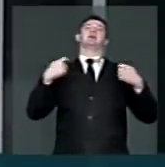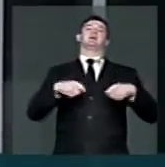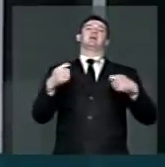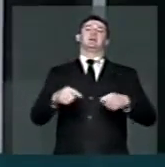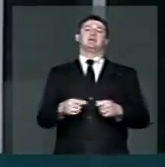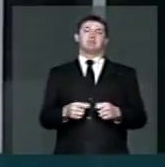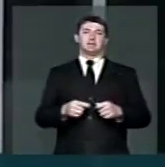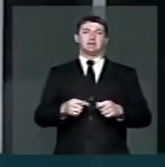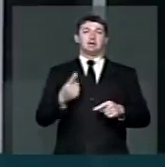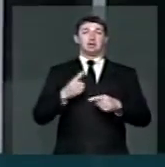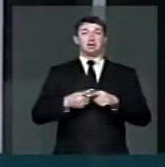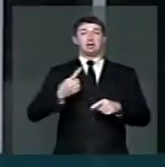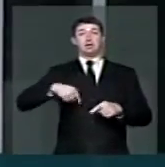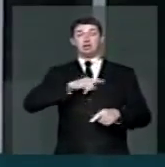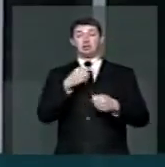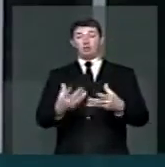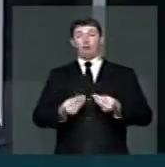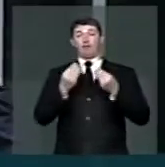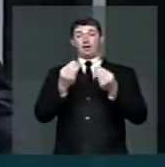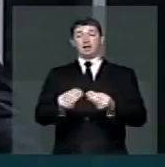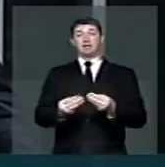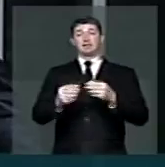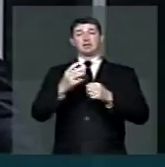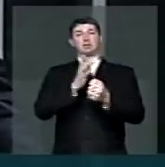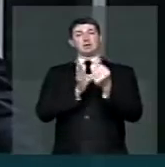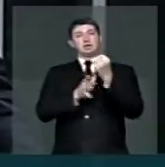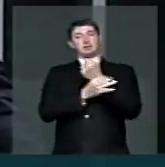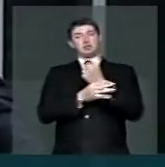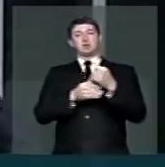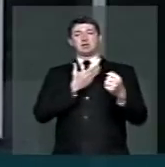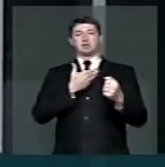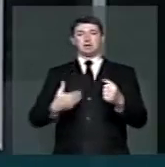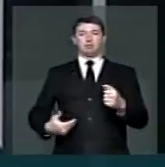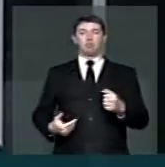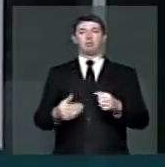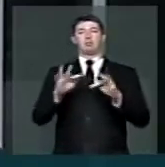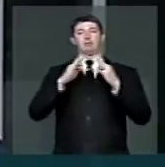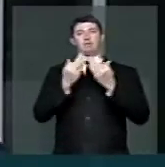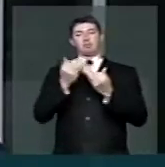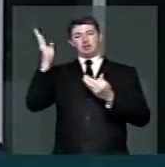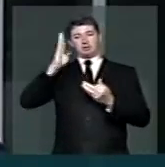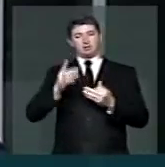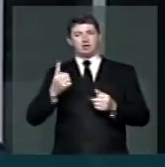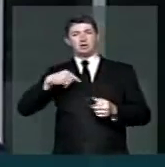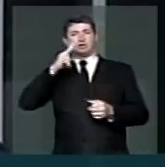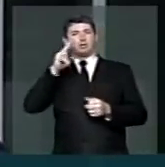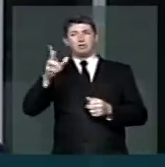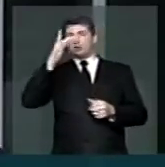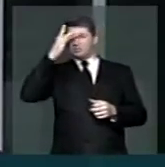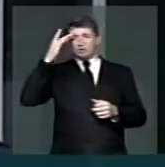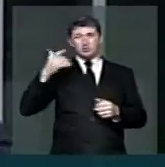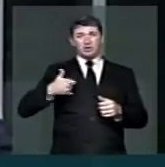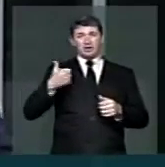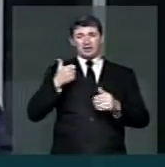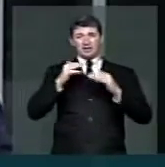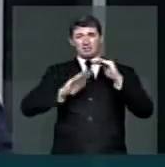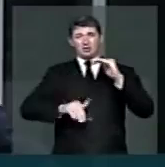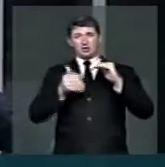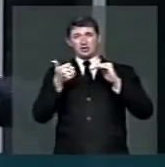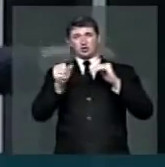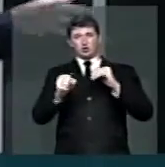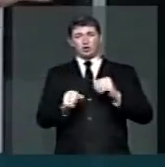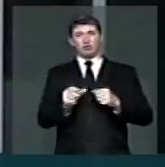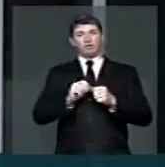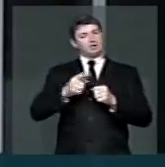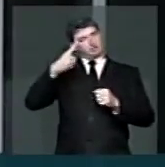necessário para que nós possamos oferecer mais segurança pública às famílias de bem do nosso país. Estamos vendo aí menores cometendo crimes bárbaros, como